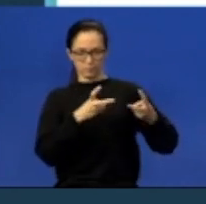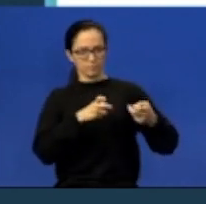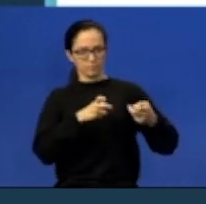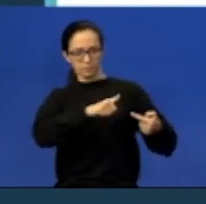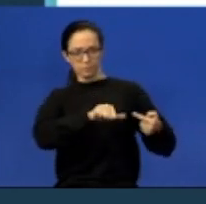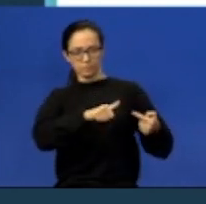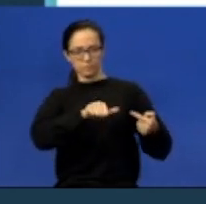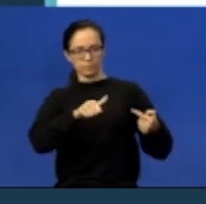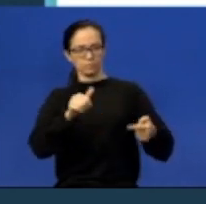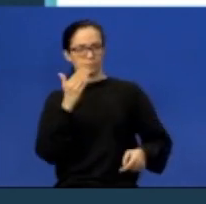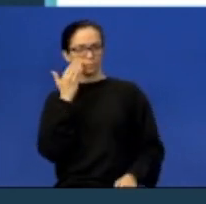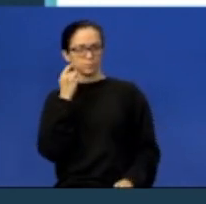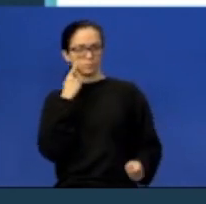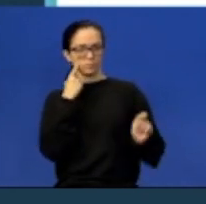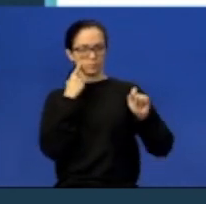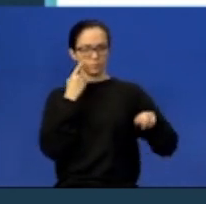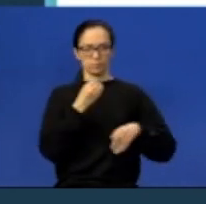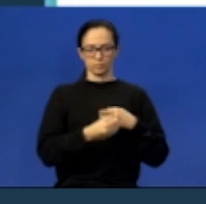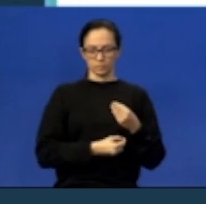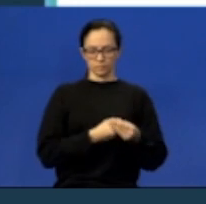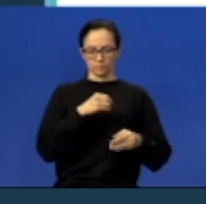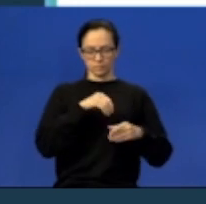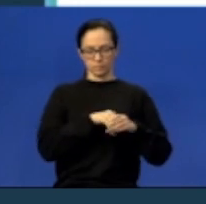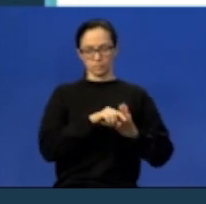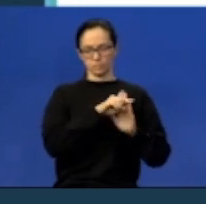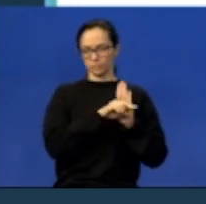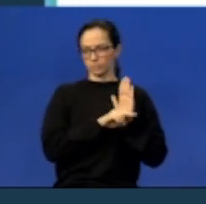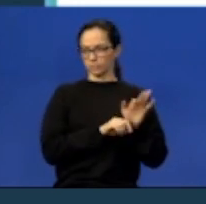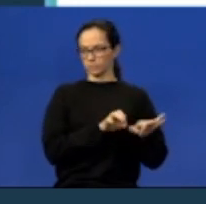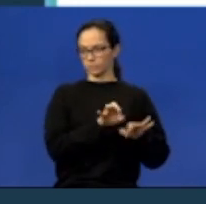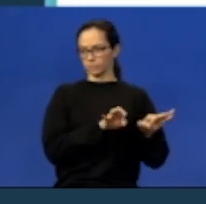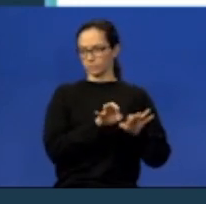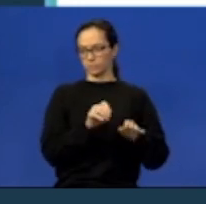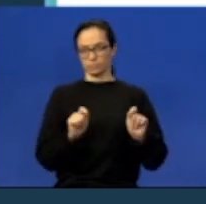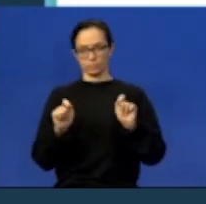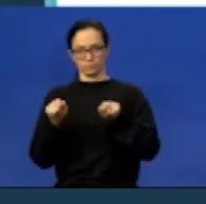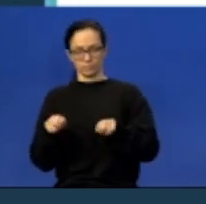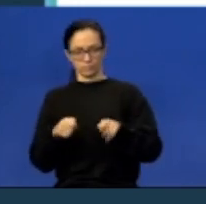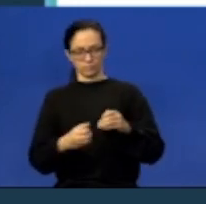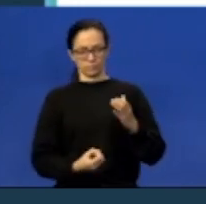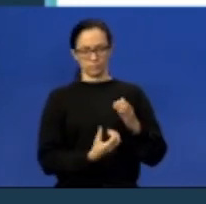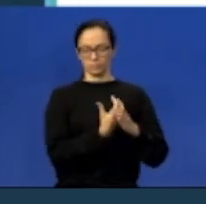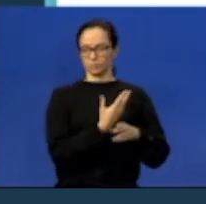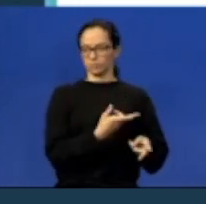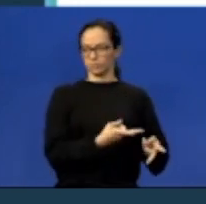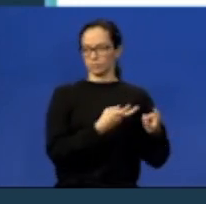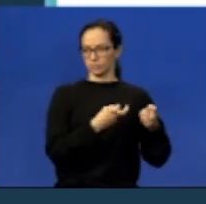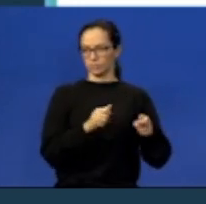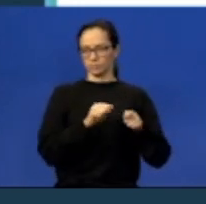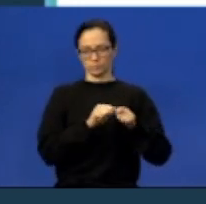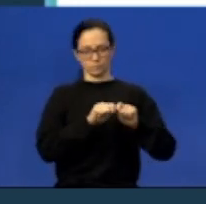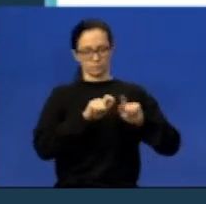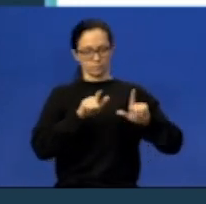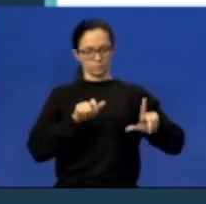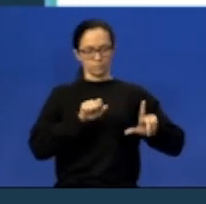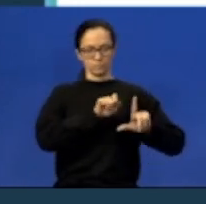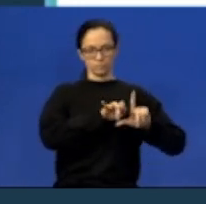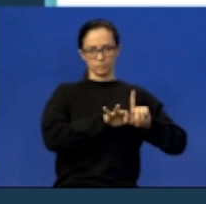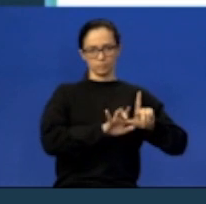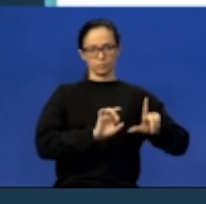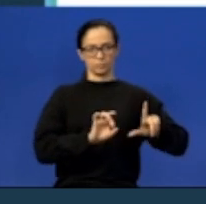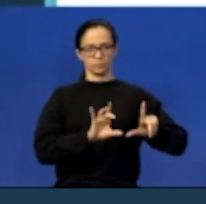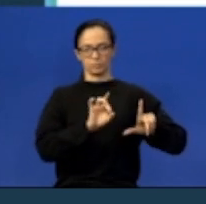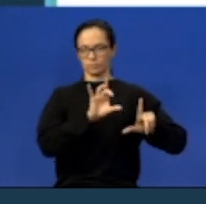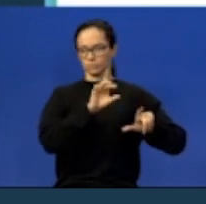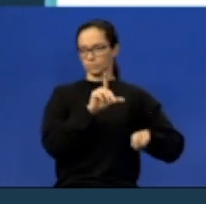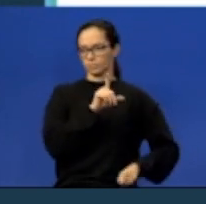real as reflexões produzidas pelas estruturas e órgãos do nosso organismo. O exame de ultrassom ele é realizado por meio de um transdutor especial, né,